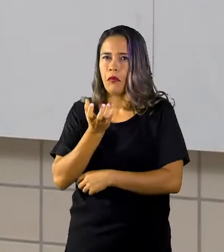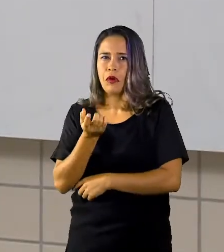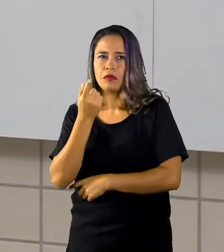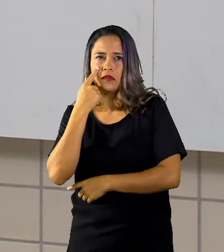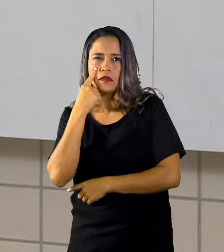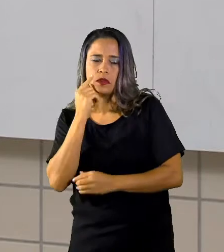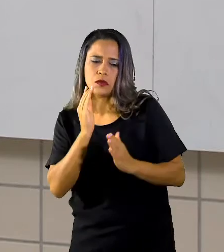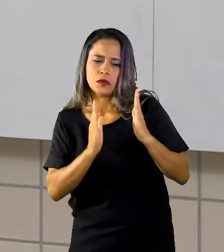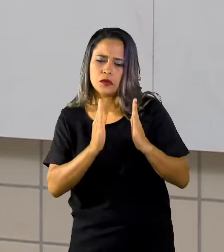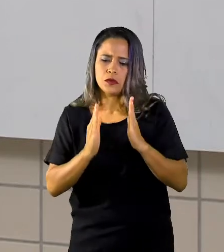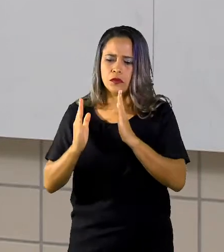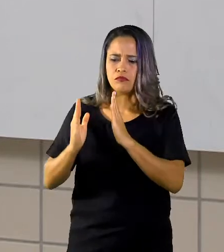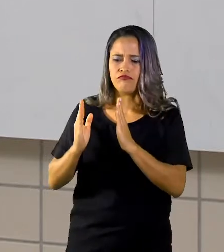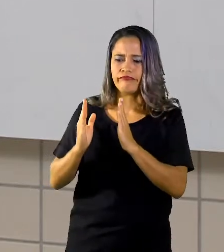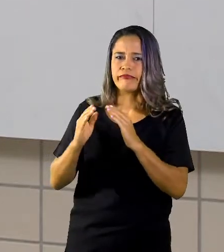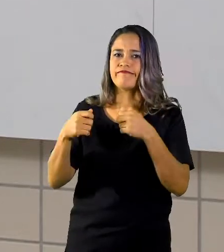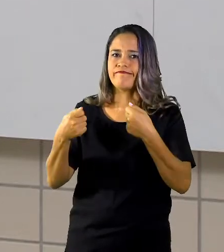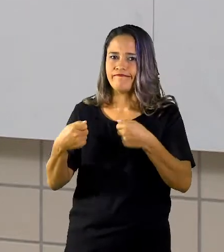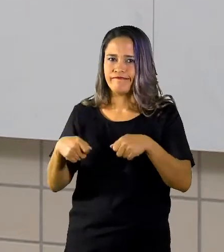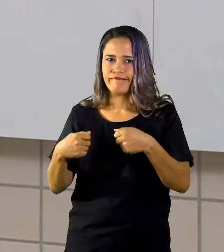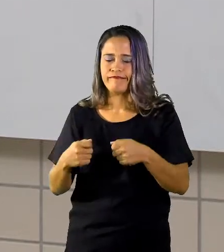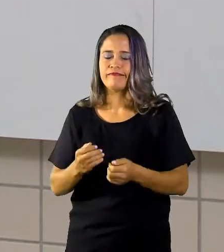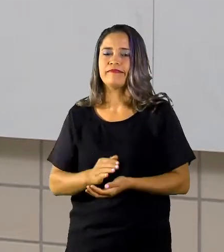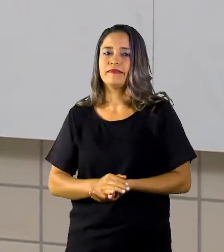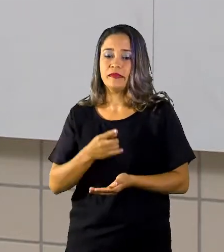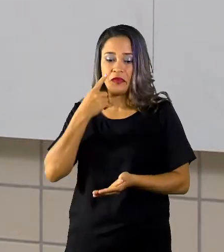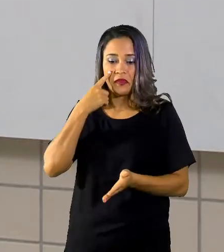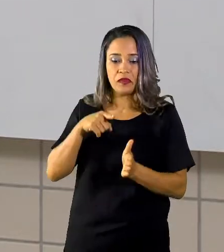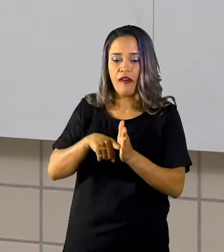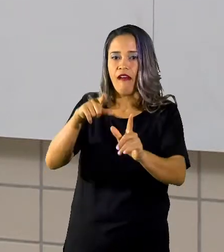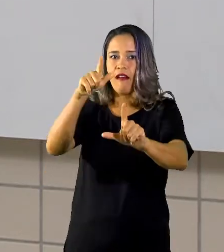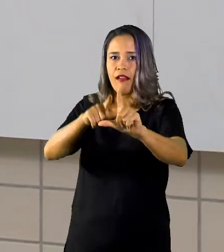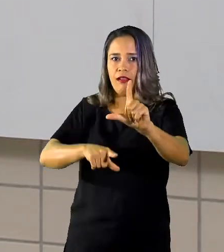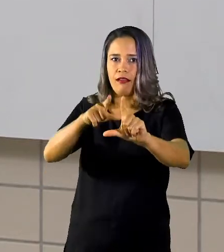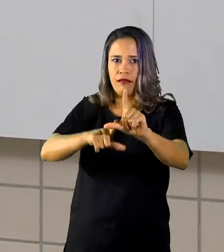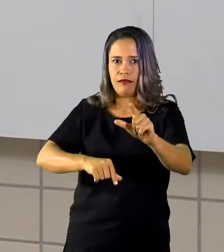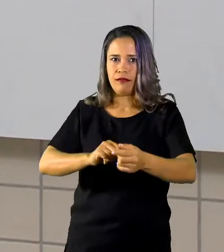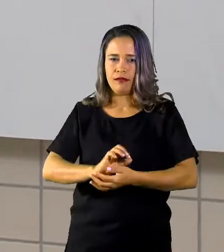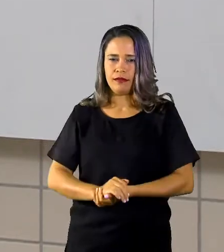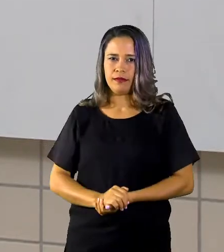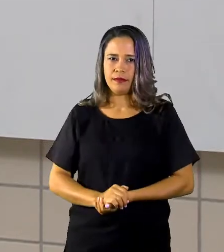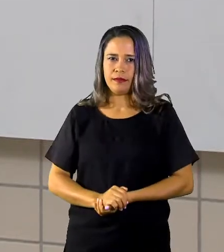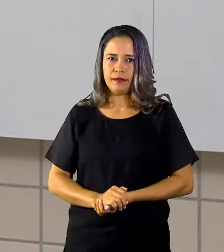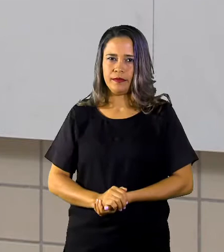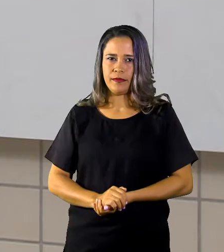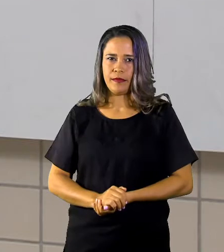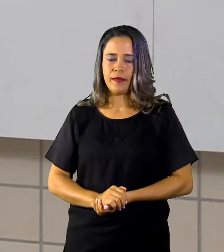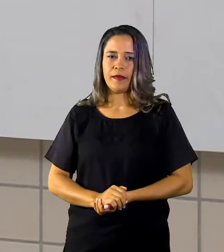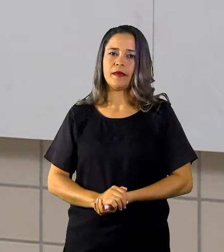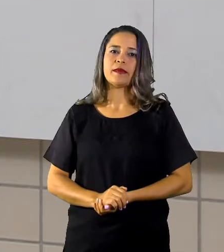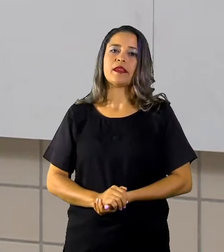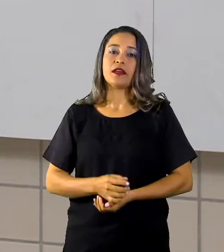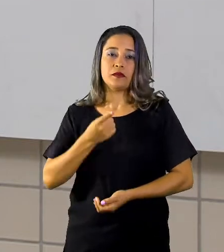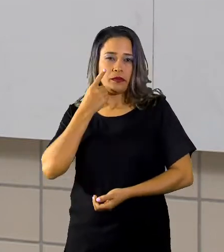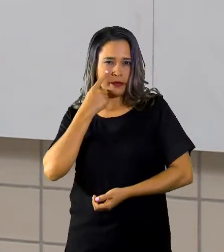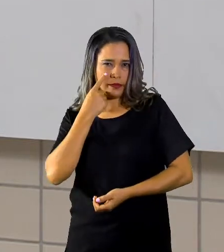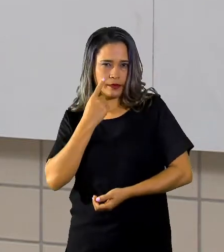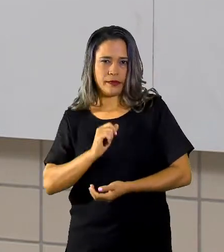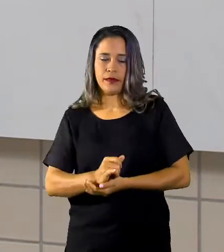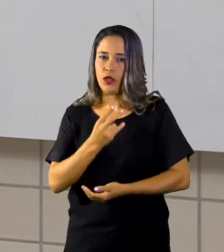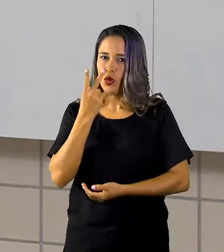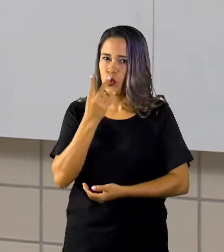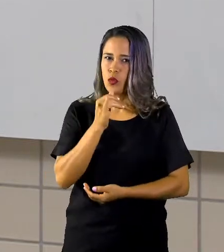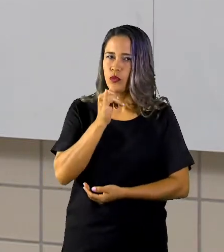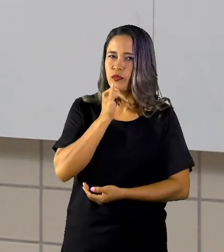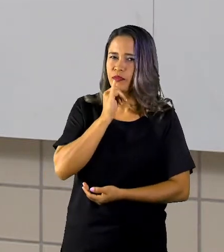semelhança entre dois monômios, eu vou verificar as letras, a parte literal. Vejam só, eu trouxe dois exemplos para